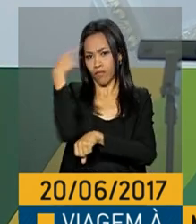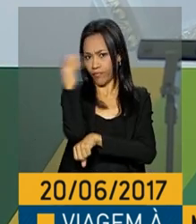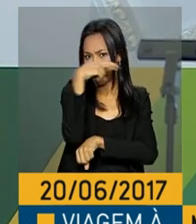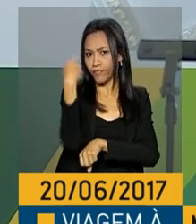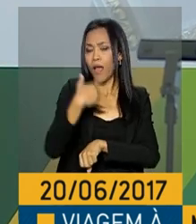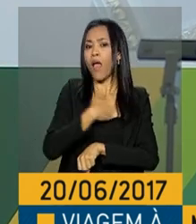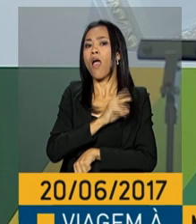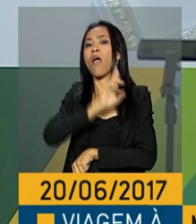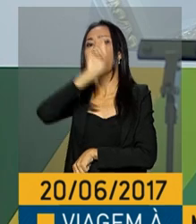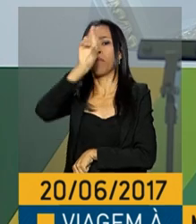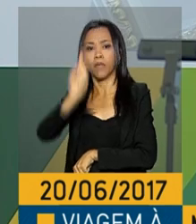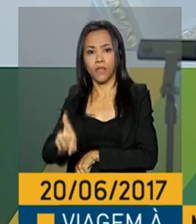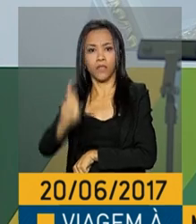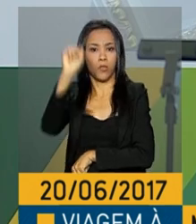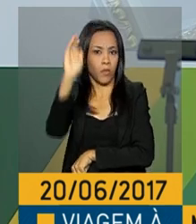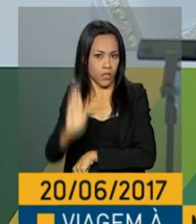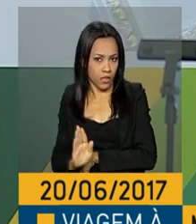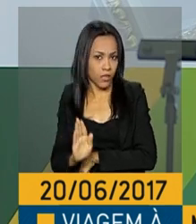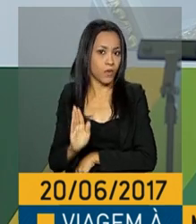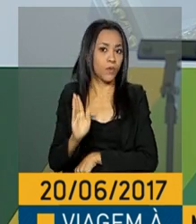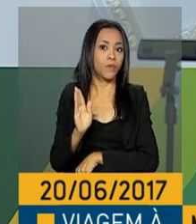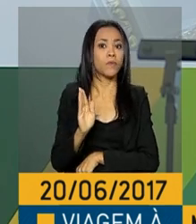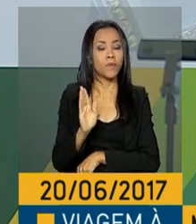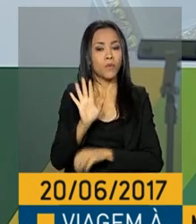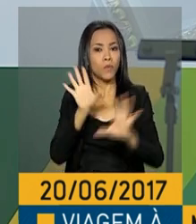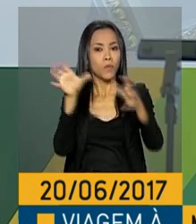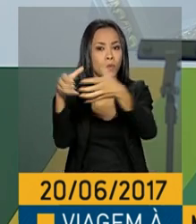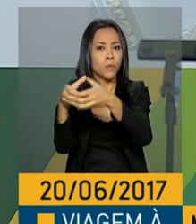representante do Brasil na comissão de alto nível